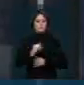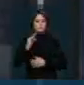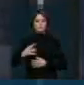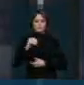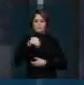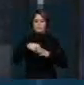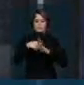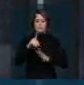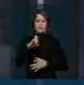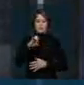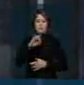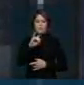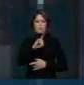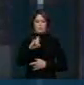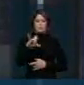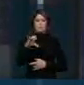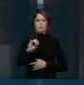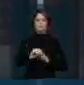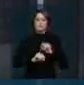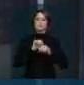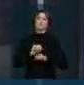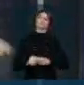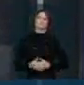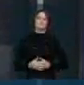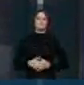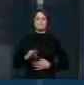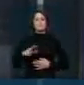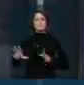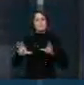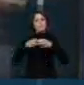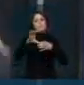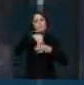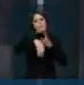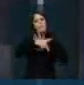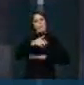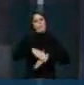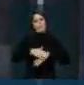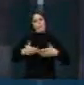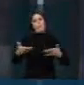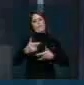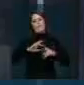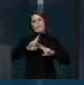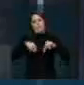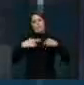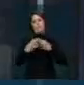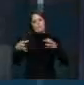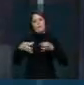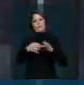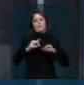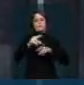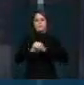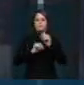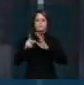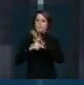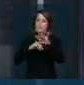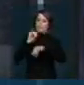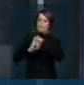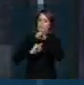importantes pela democratização da comunicação, há uma comissão nesse momento reunida discutindo o Marco Civil da